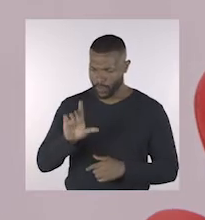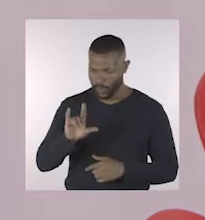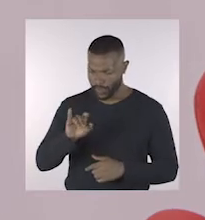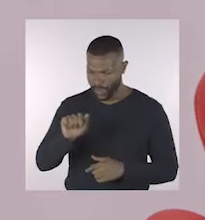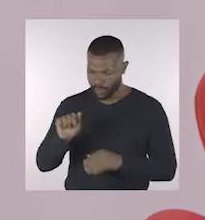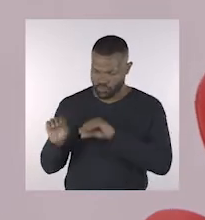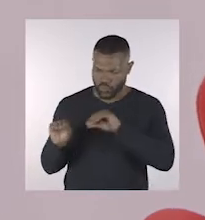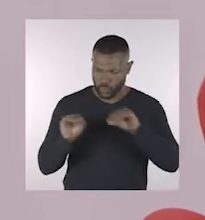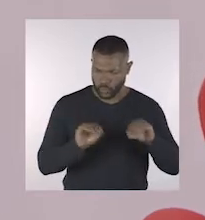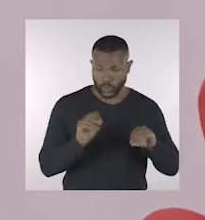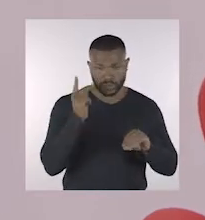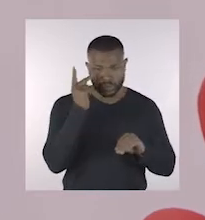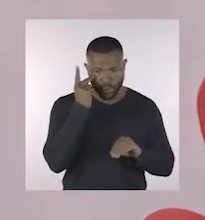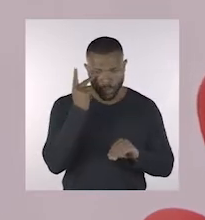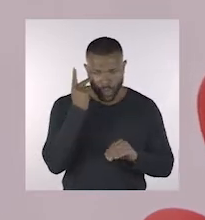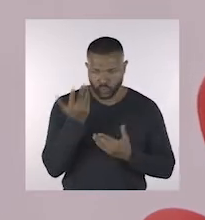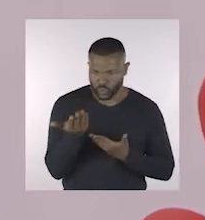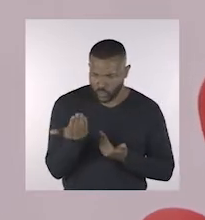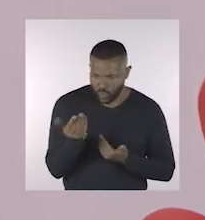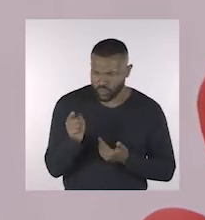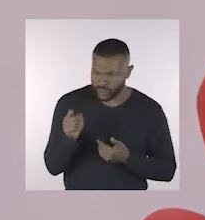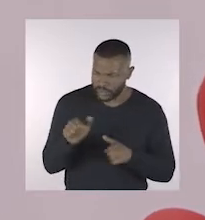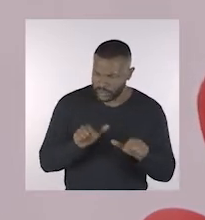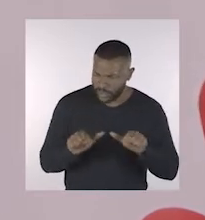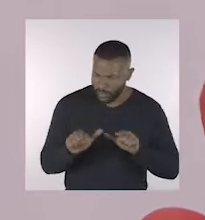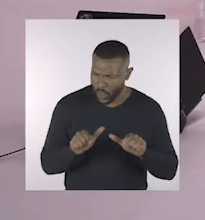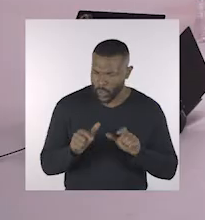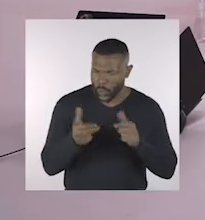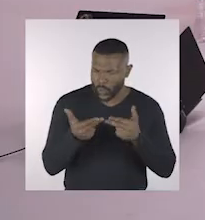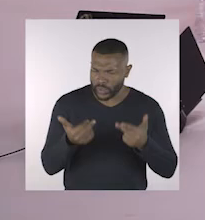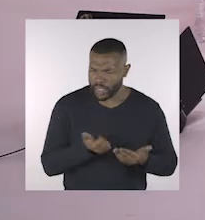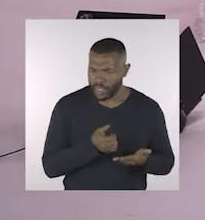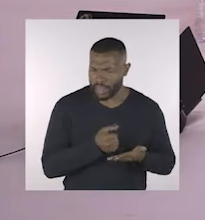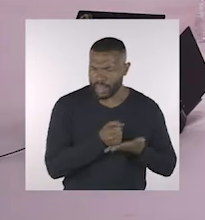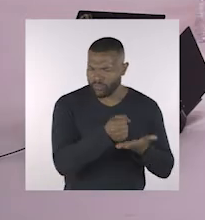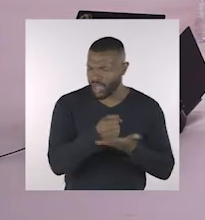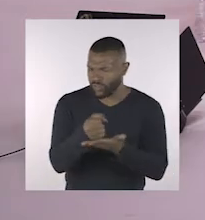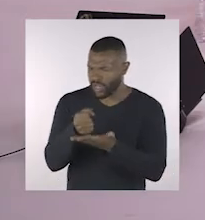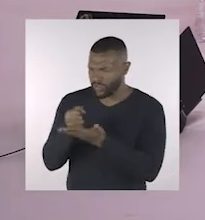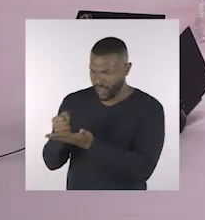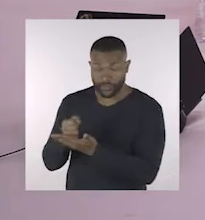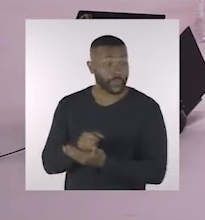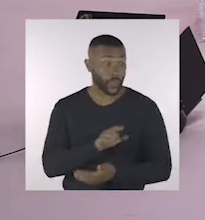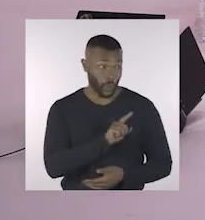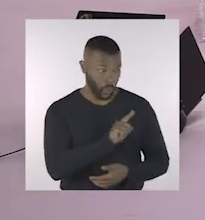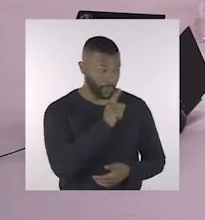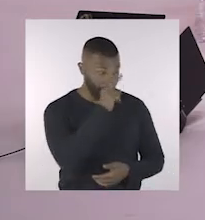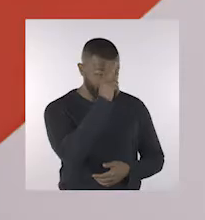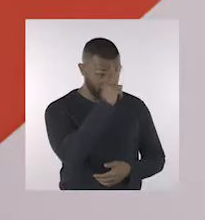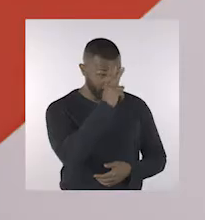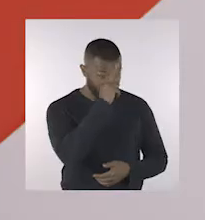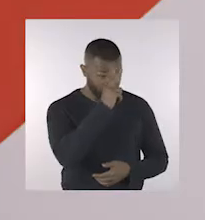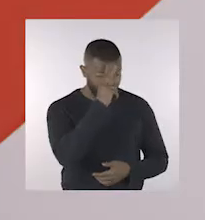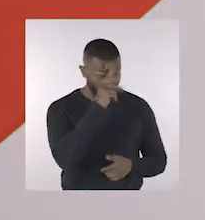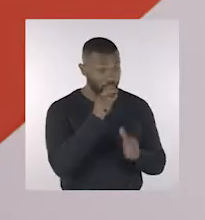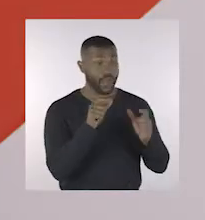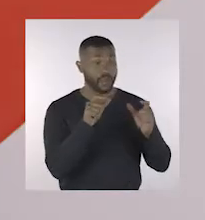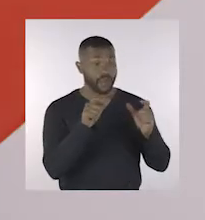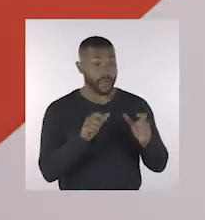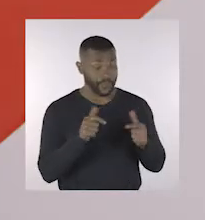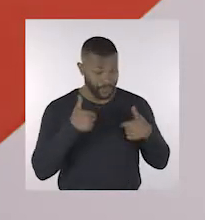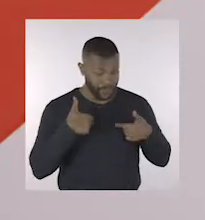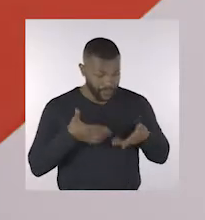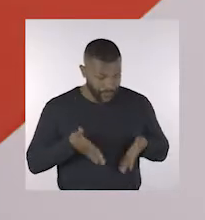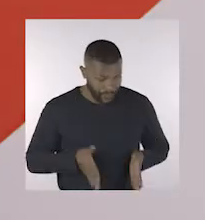veio para São Paulo ainda novo é verdade que você foi office-boy não é essa Você me lembrou de uma coisa na no